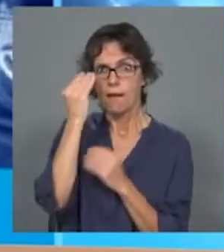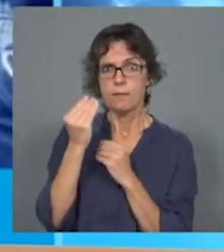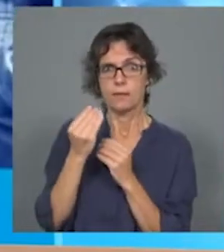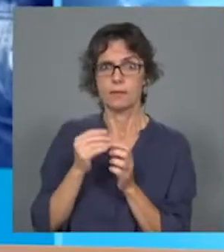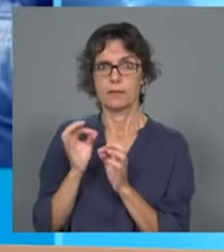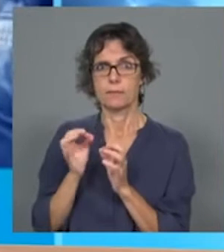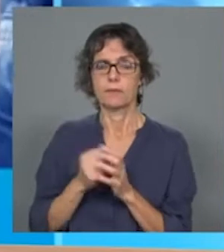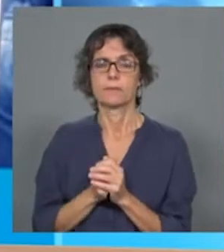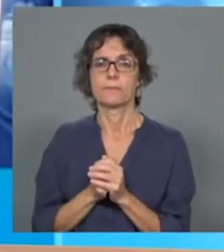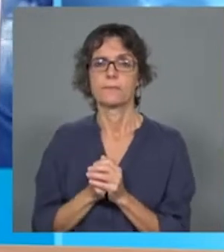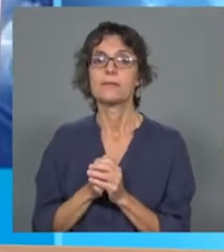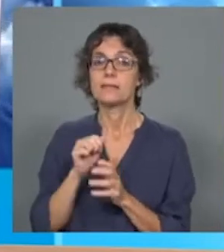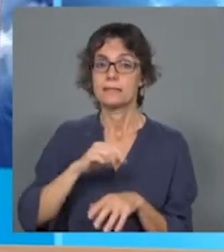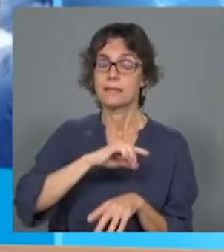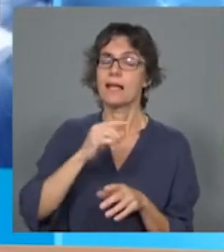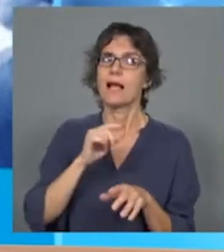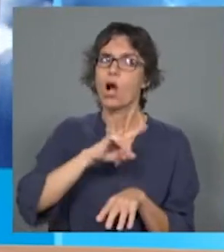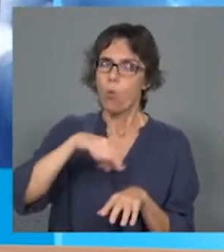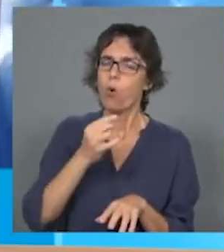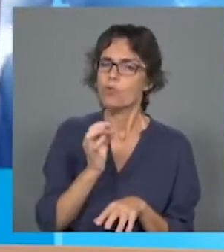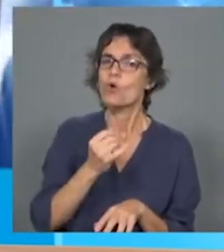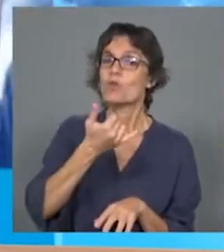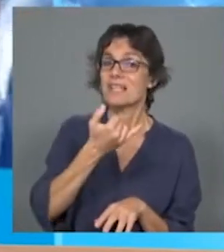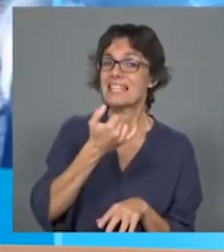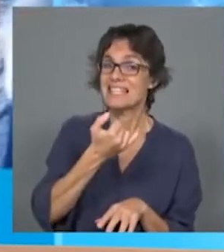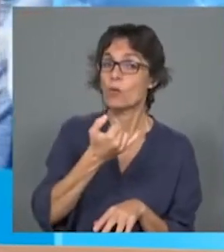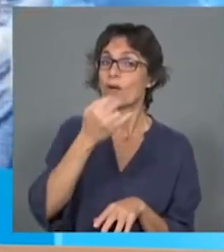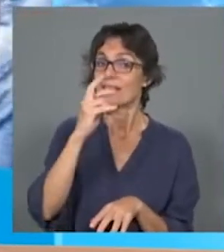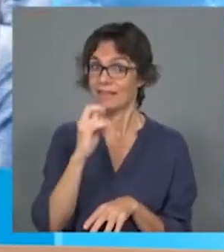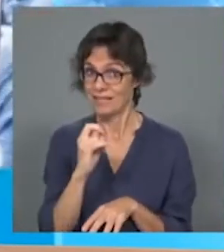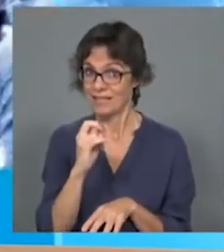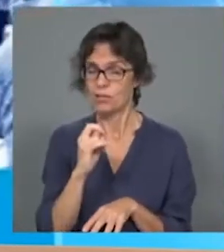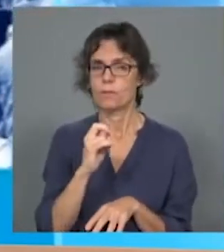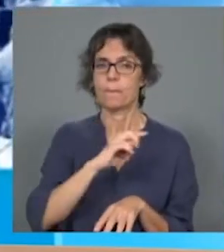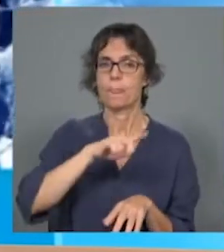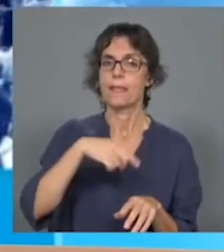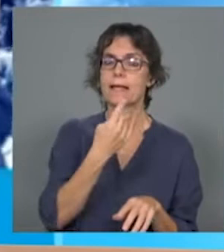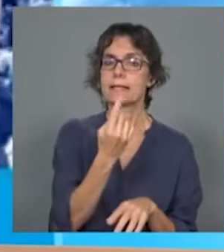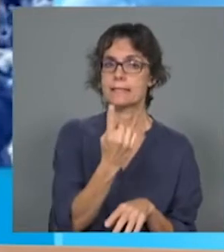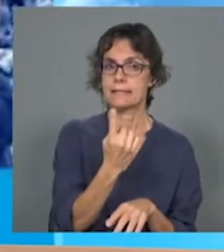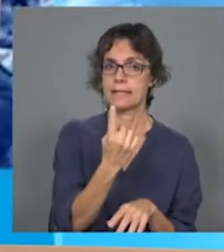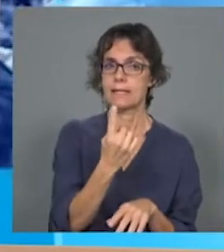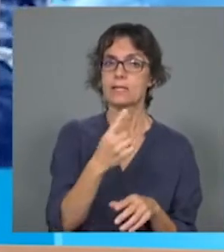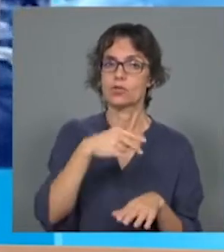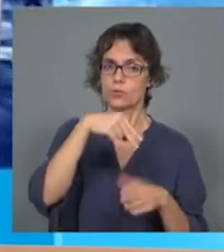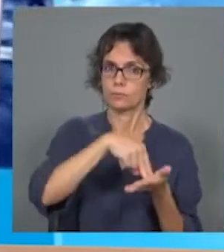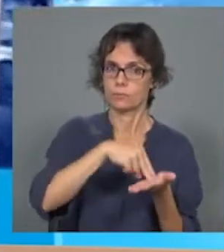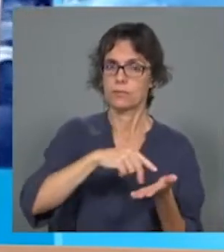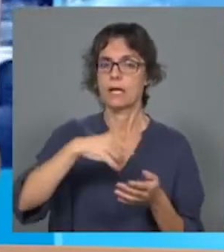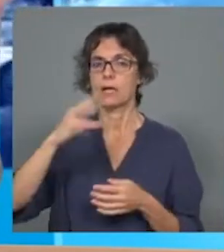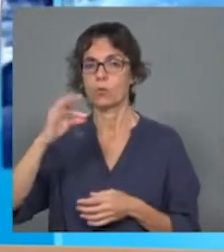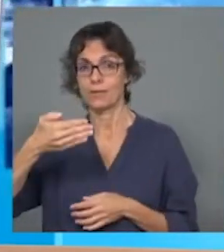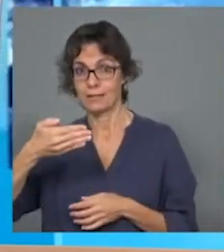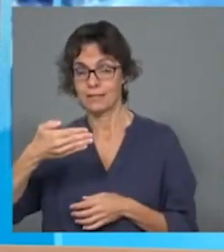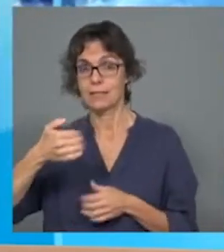portanto, são, na realidade, 53, para ser mais preciso. 6 são presenciais, as outras restantes 47 são em regime